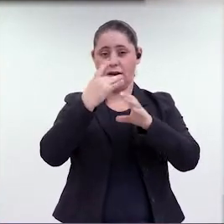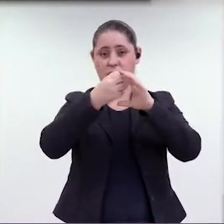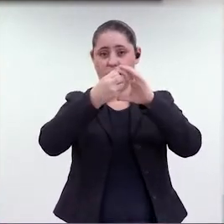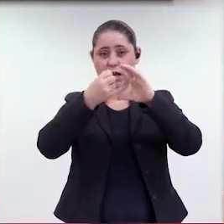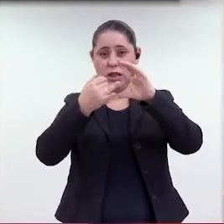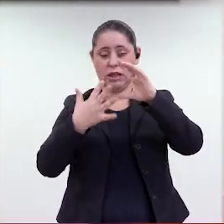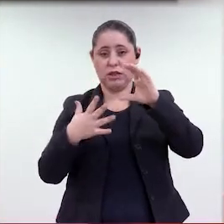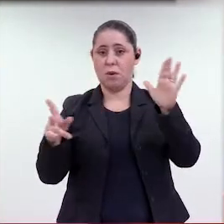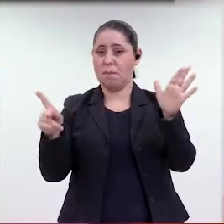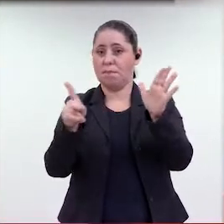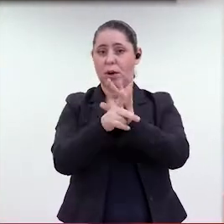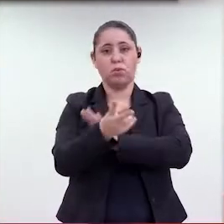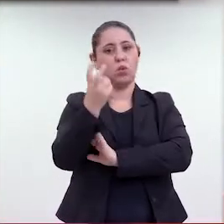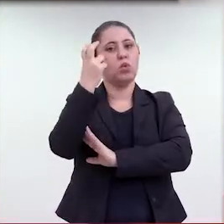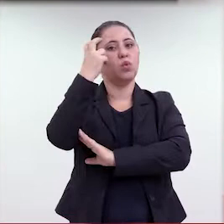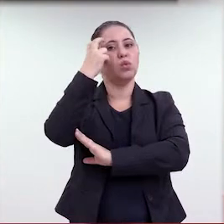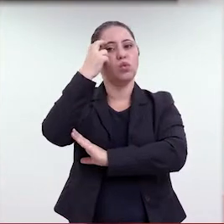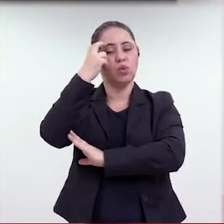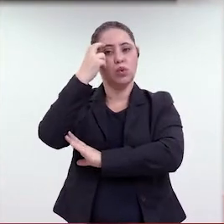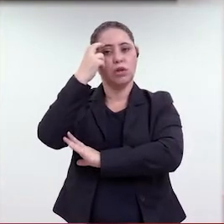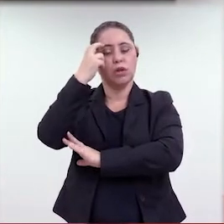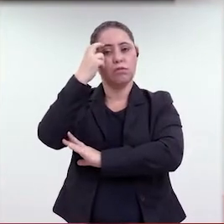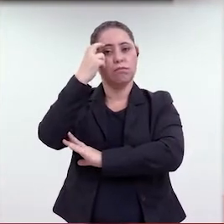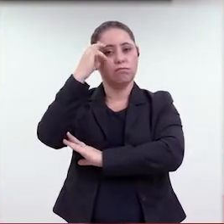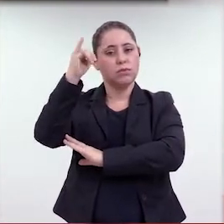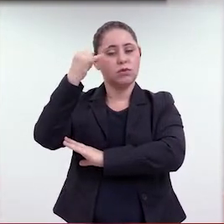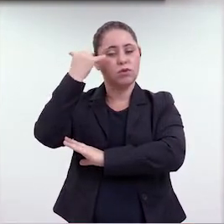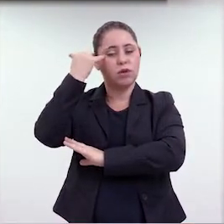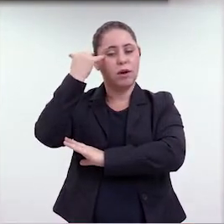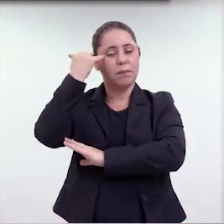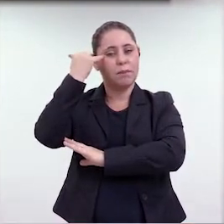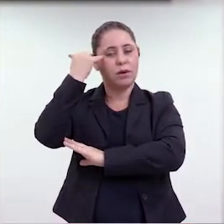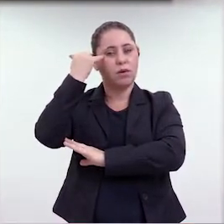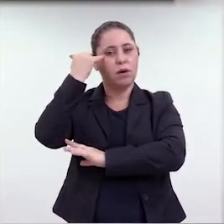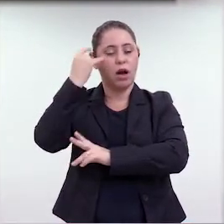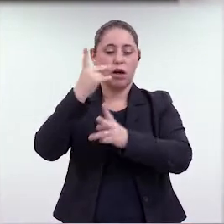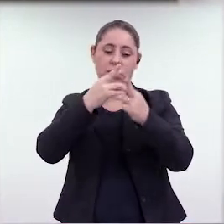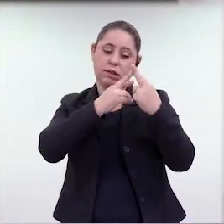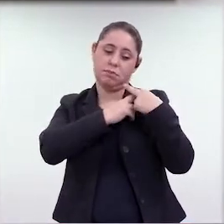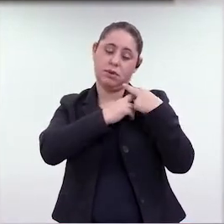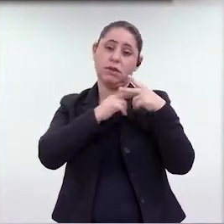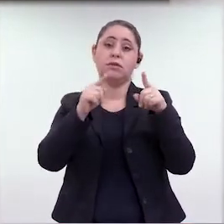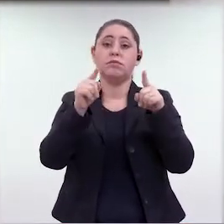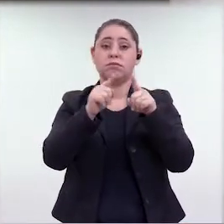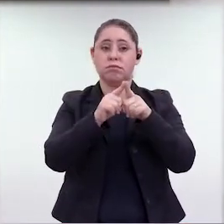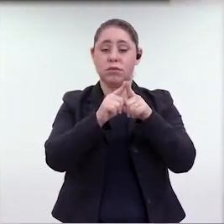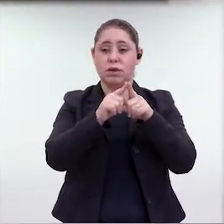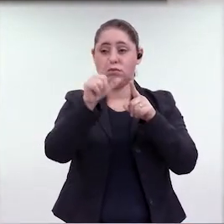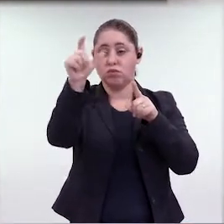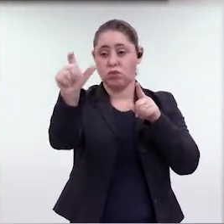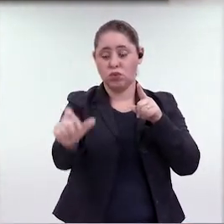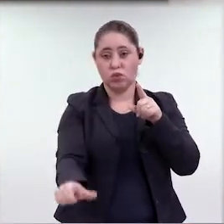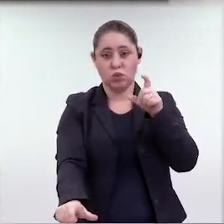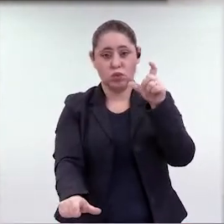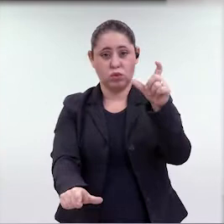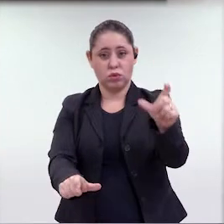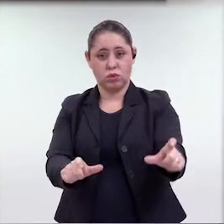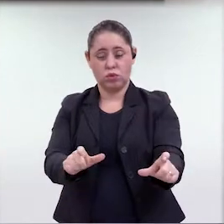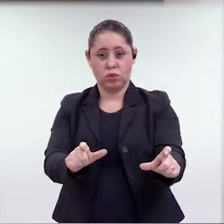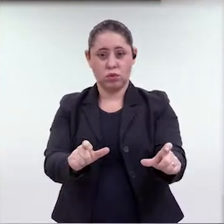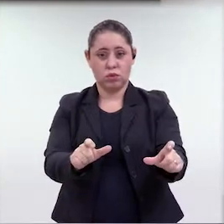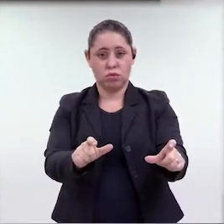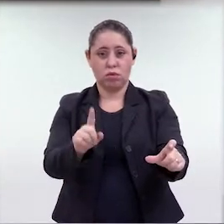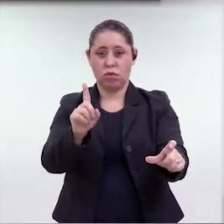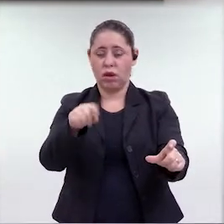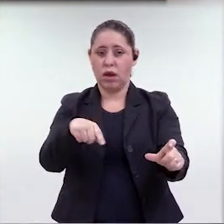forte cultural, né, da Ásia, ali em relação a isso, e é uma questão de respeito também, né, pelo próximo, seja pelo